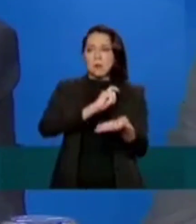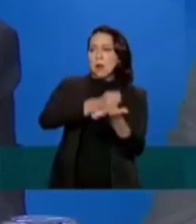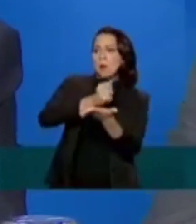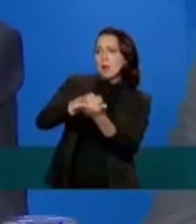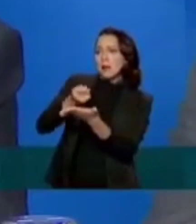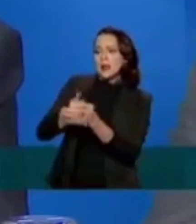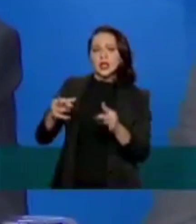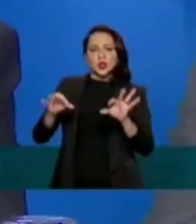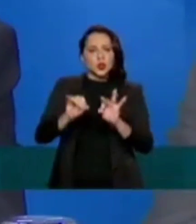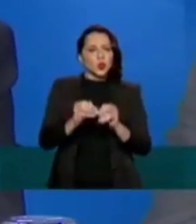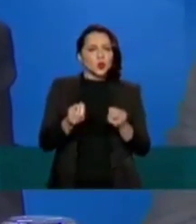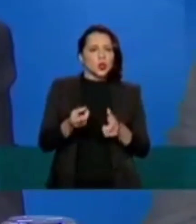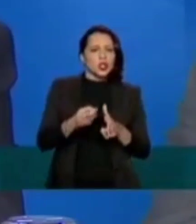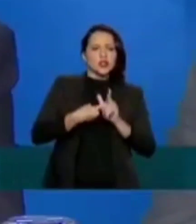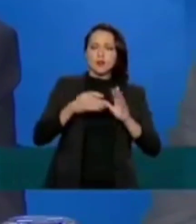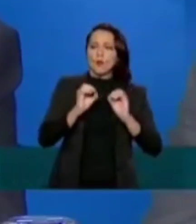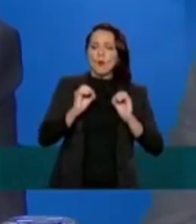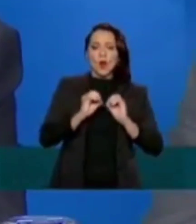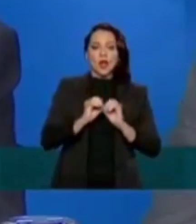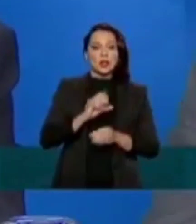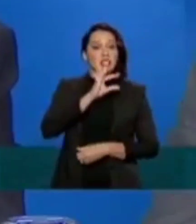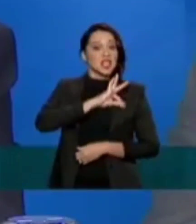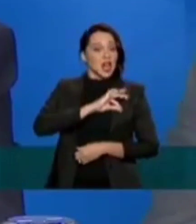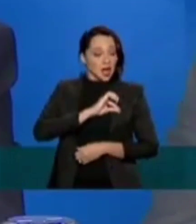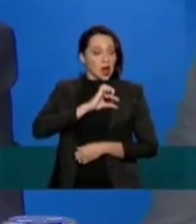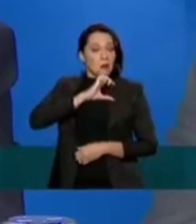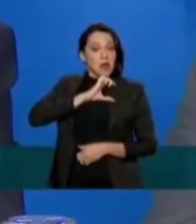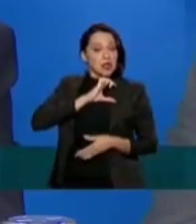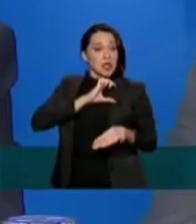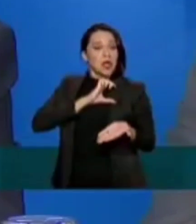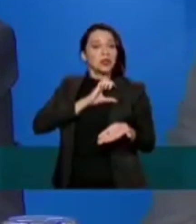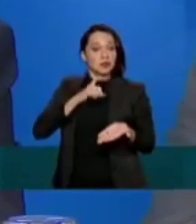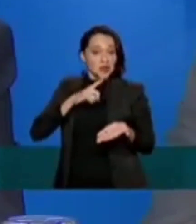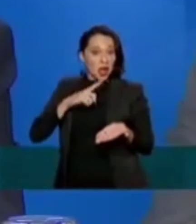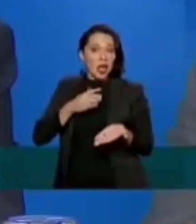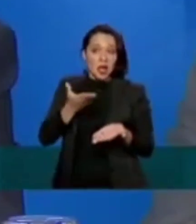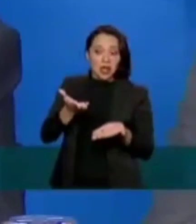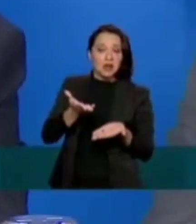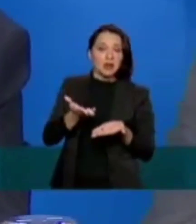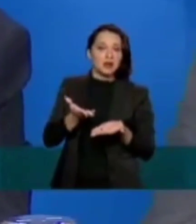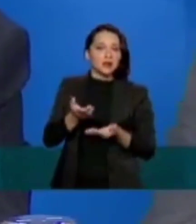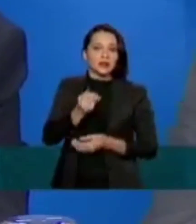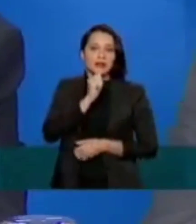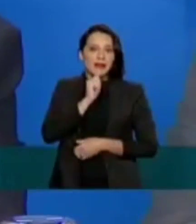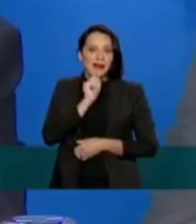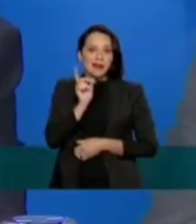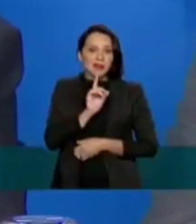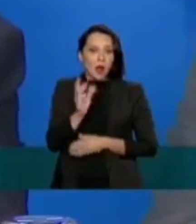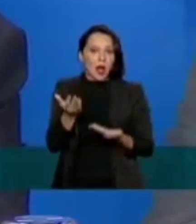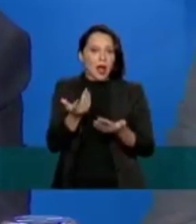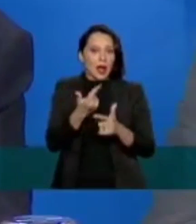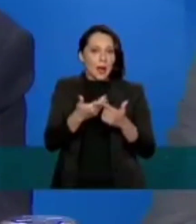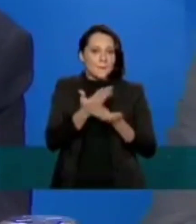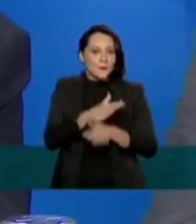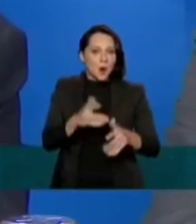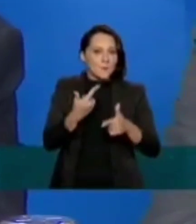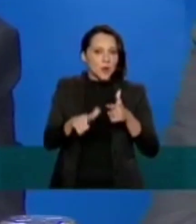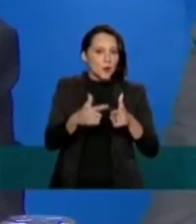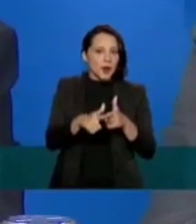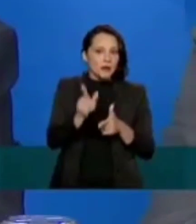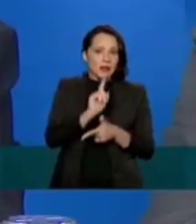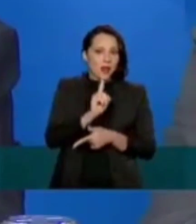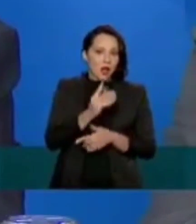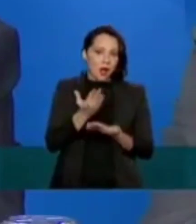fornecedores, estão com as contas em dia, estão dando até aumento de salários, quando a guerra ainda não acabou. E a guerra que está vindo